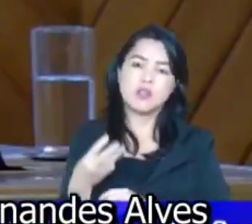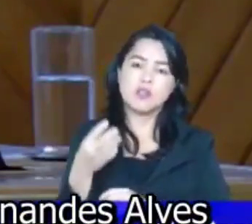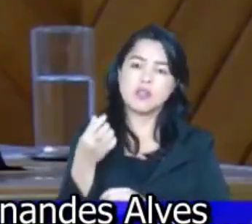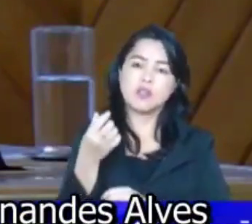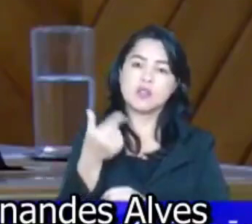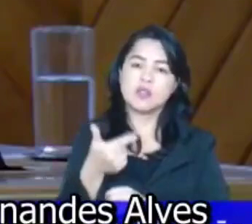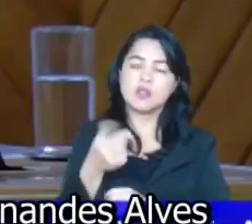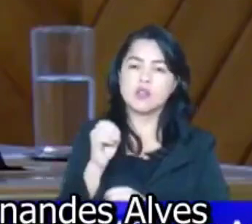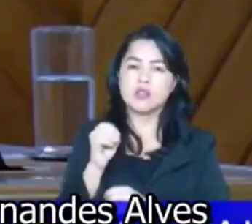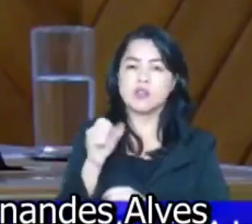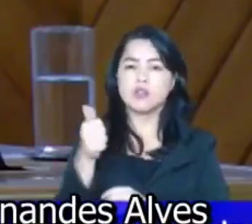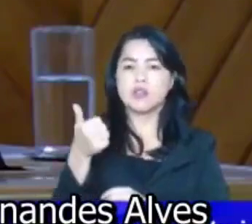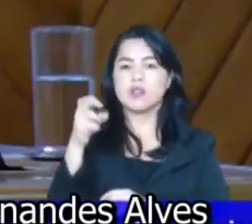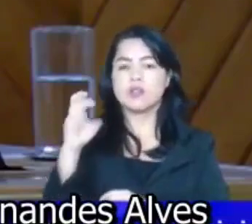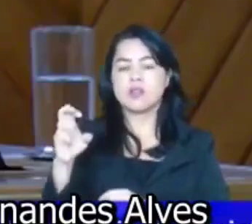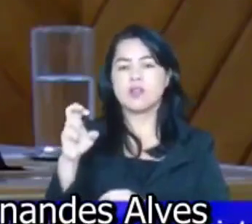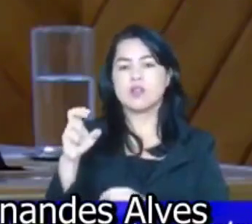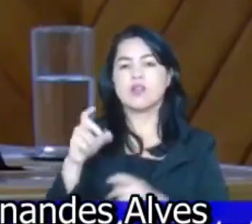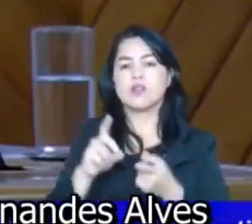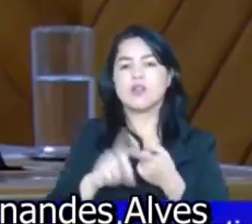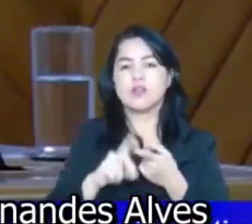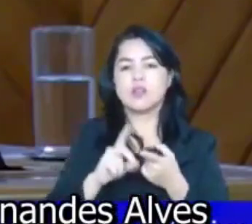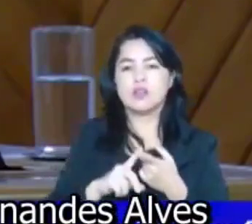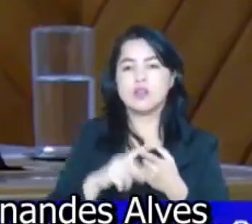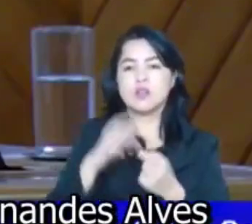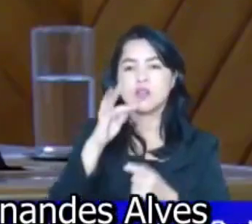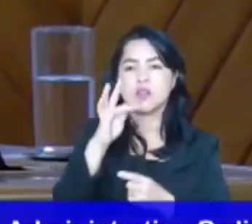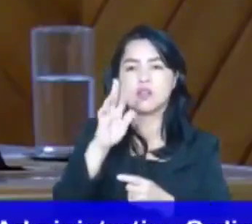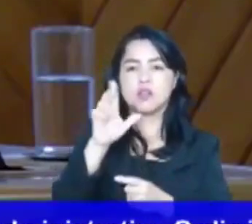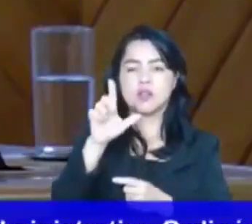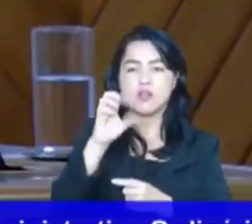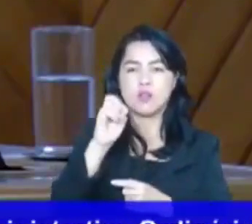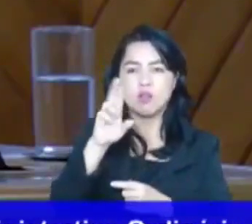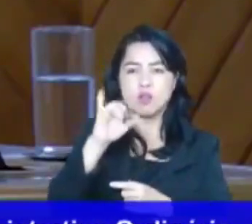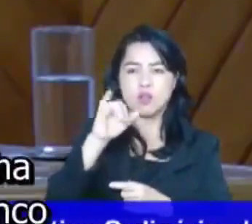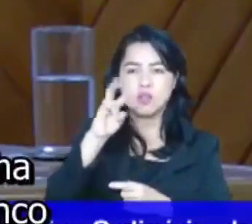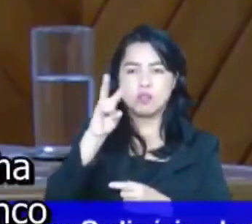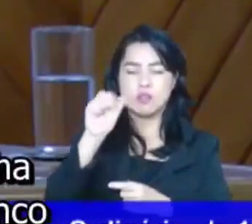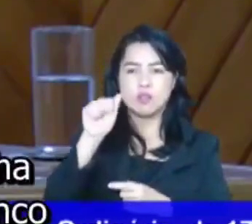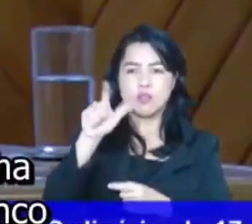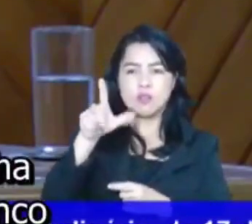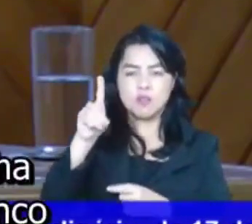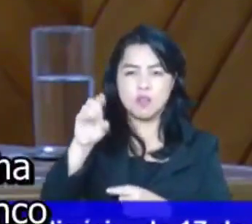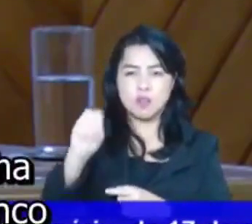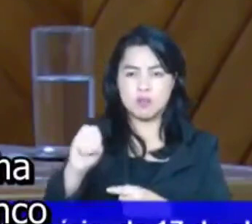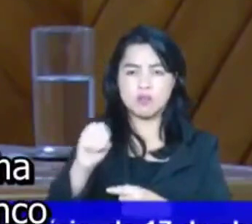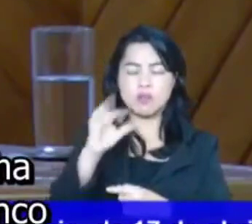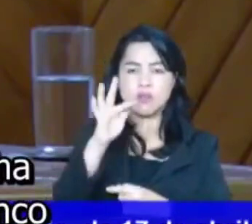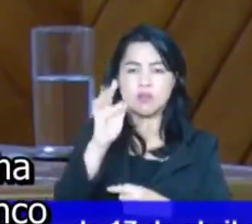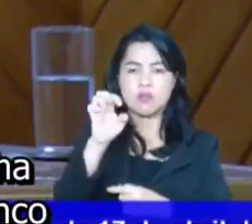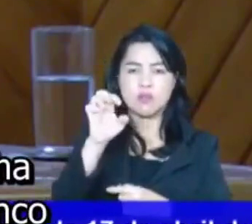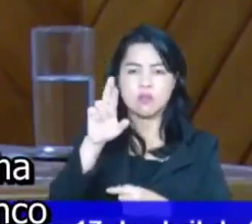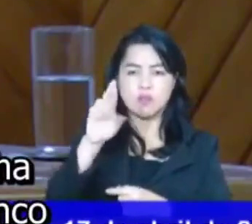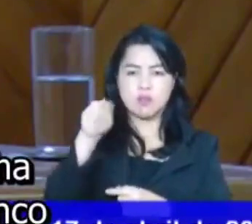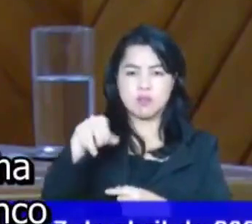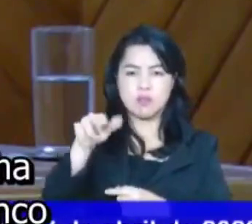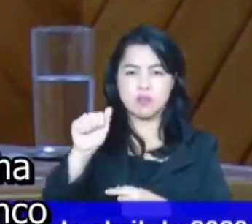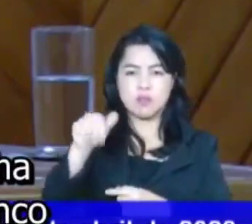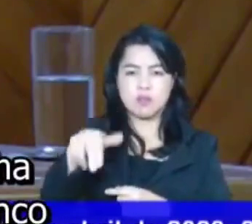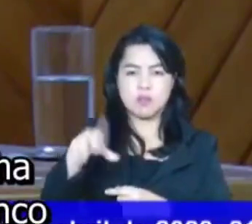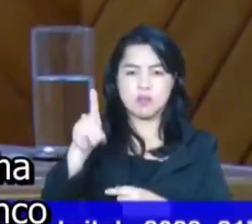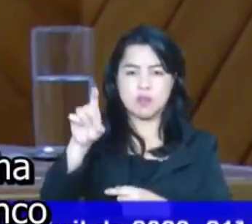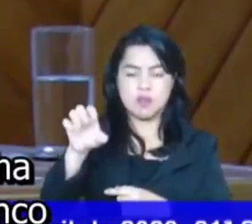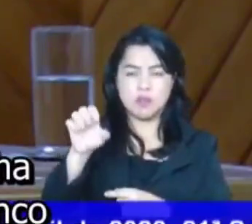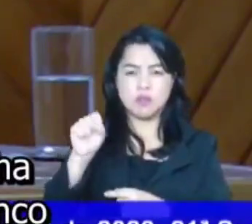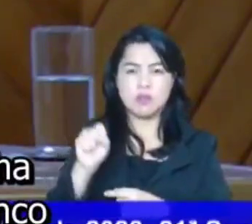463/2015 do servidor Florisvaldo Fernandes Alves. E ele aduziu ainda que o entendimento fixado no